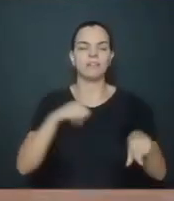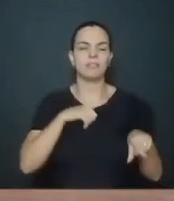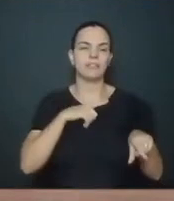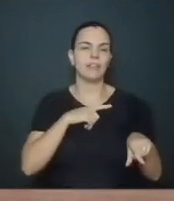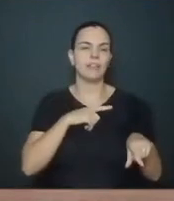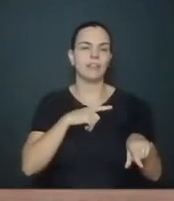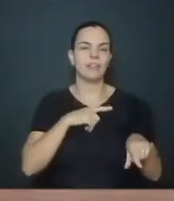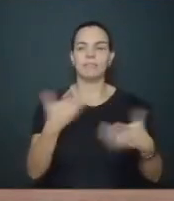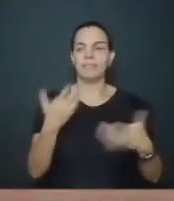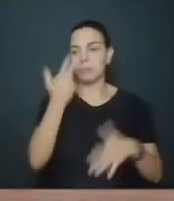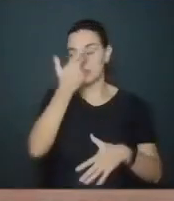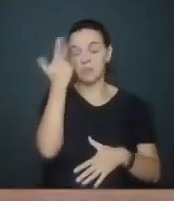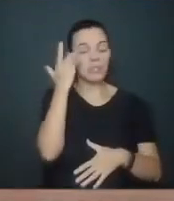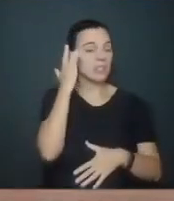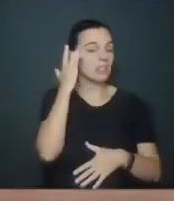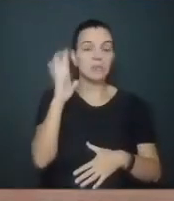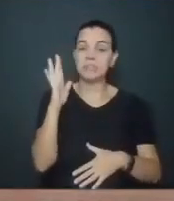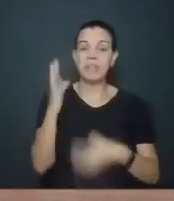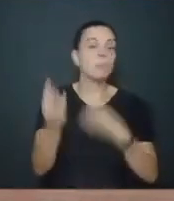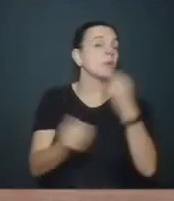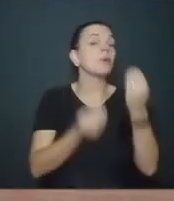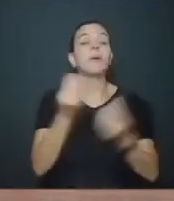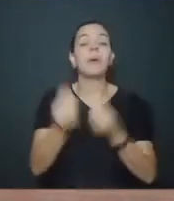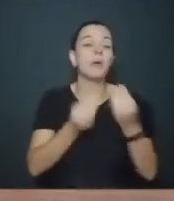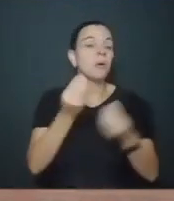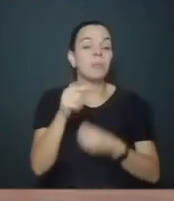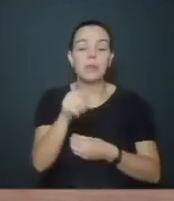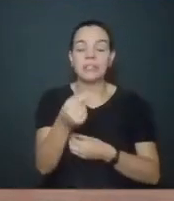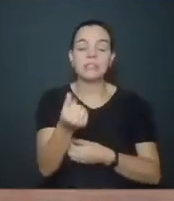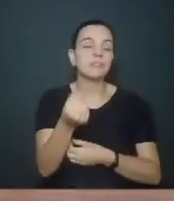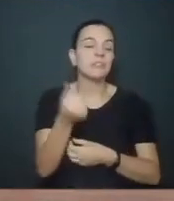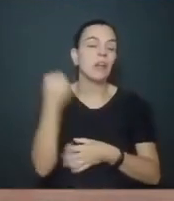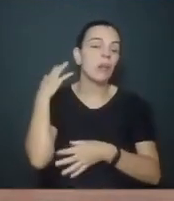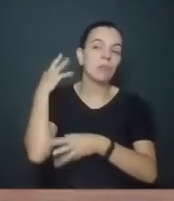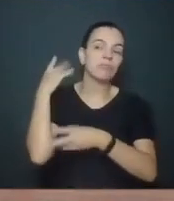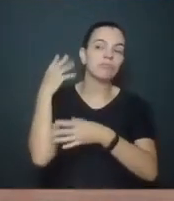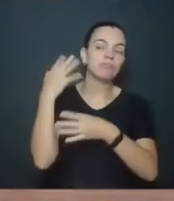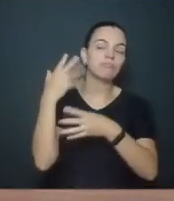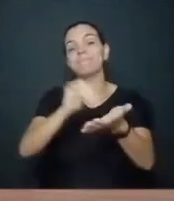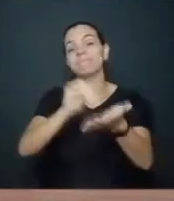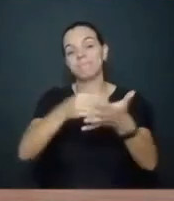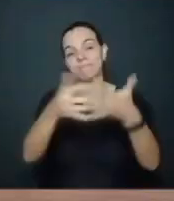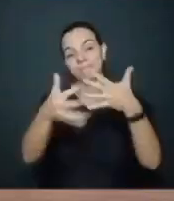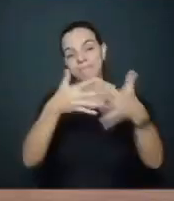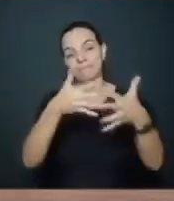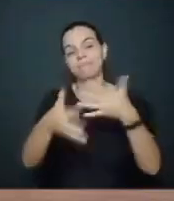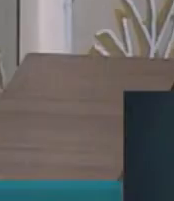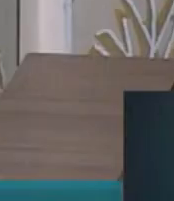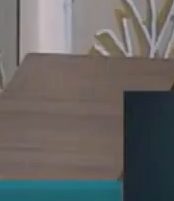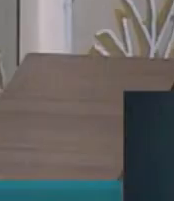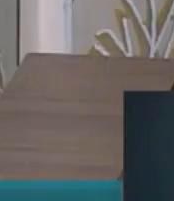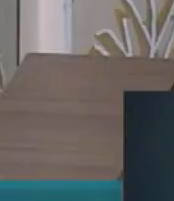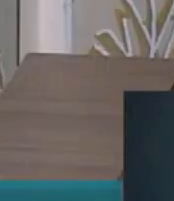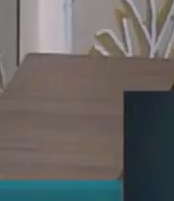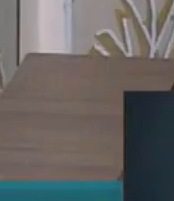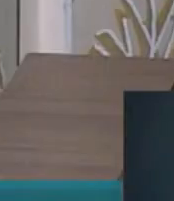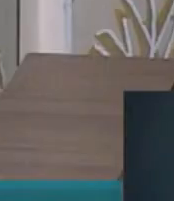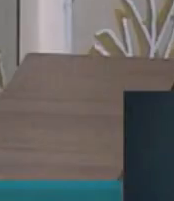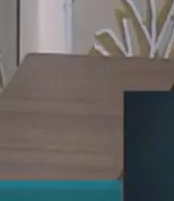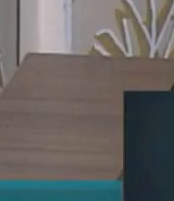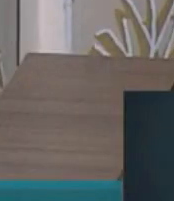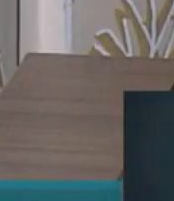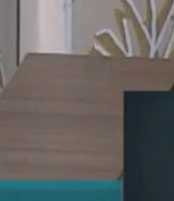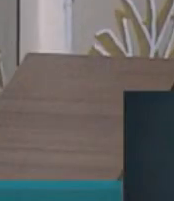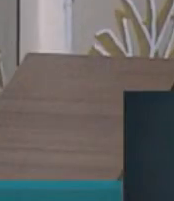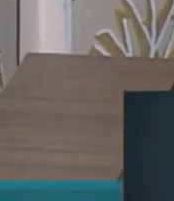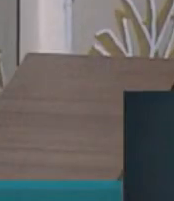foram utilizadas para que ela tivesse, para que a Prefeitura chegasse nesse valor final de valor venal. E é importante lembrar, só existe prefeitura, só